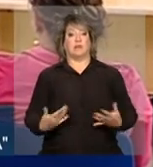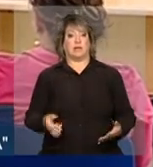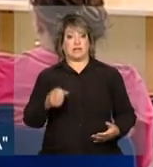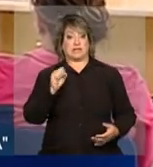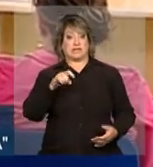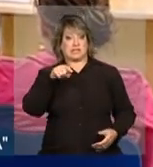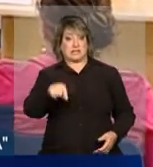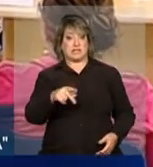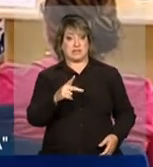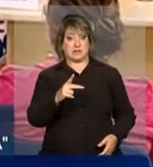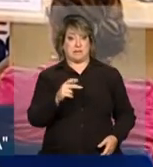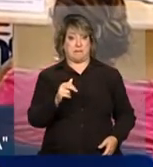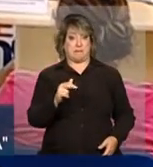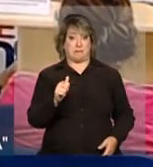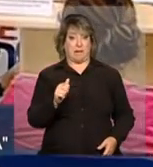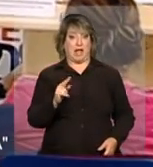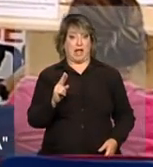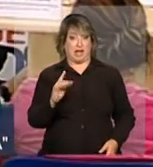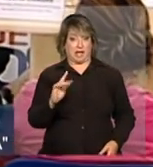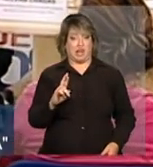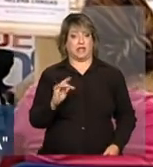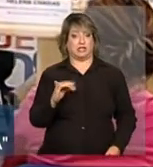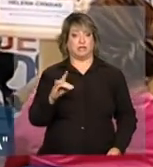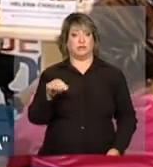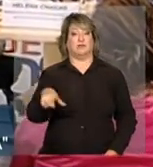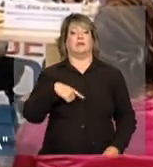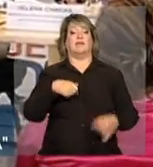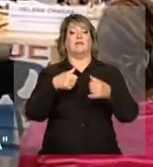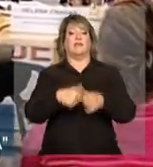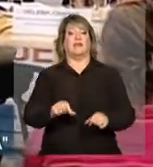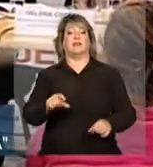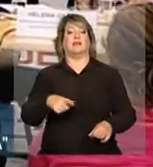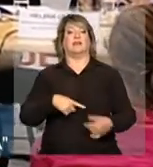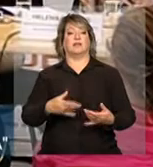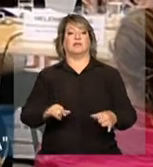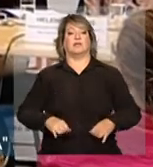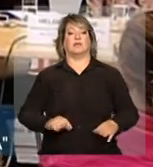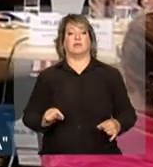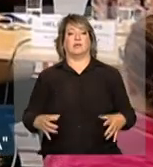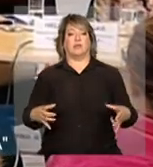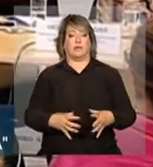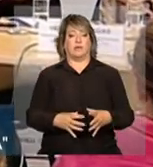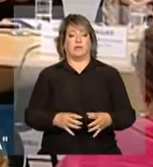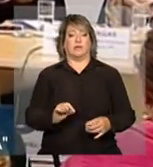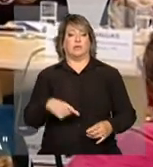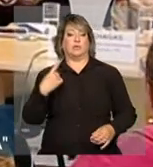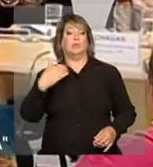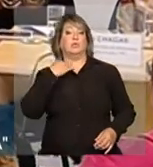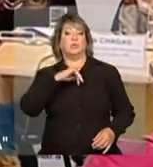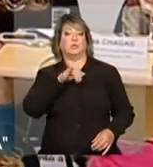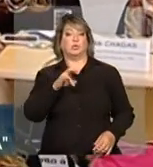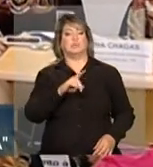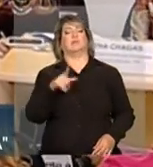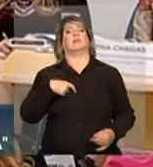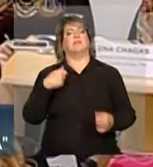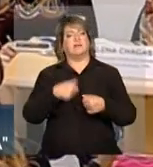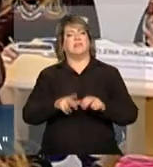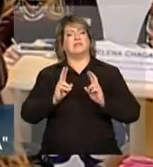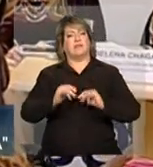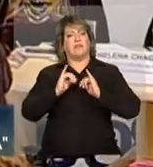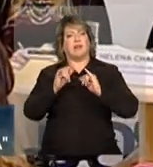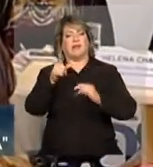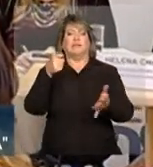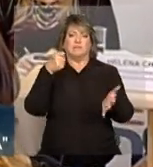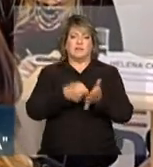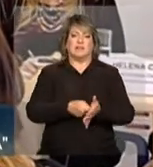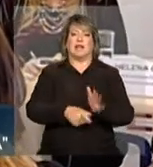fica à mercê do juiz ou da juíza, mas teve muito lugar que a gente faz campanha todo ano para os juízes pressionar que os partidos cumpram a lei de